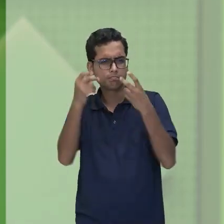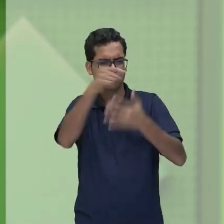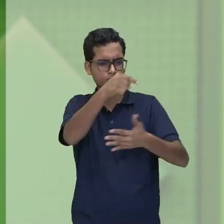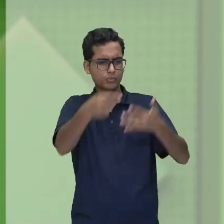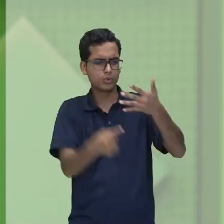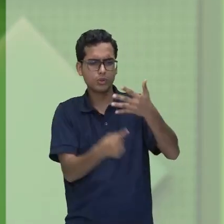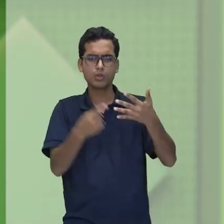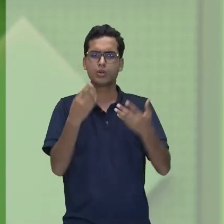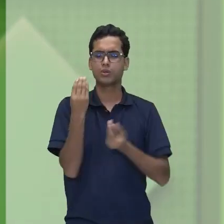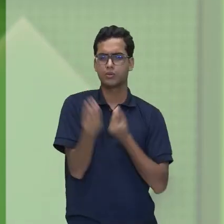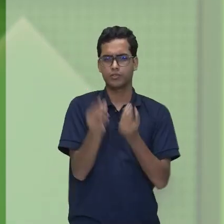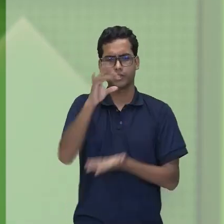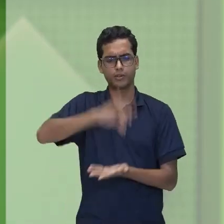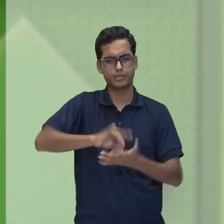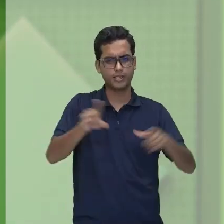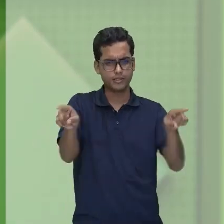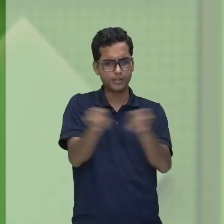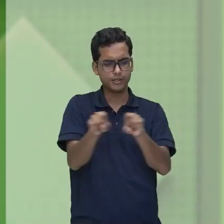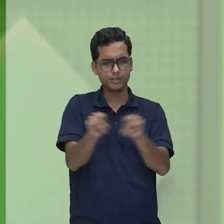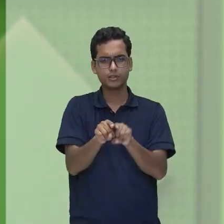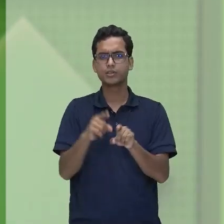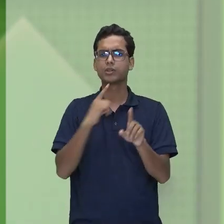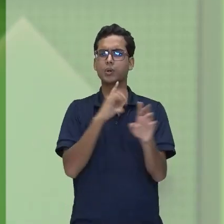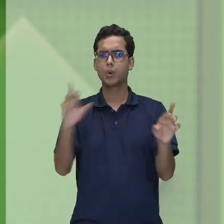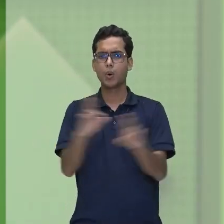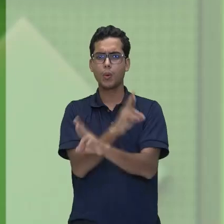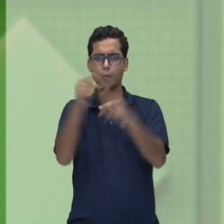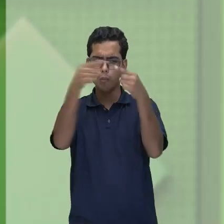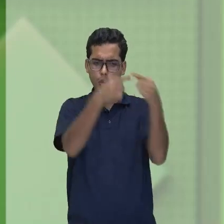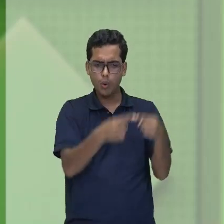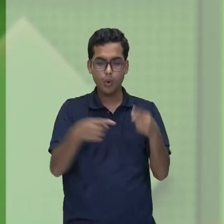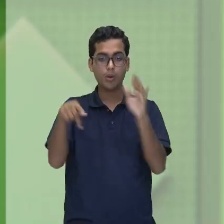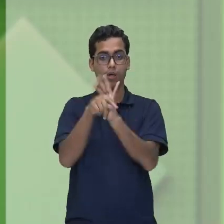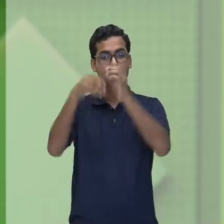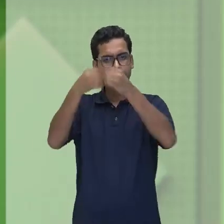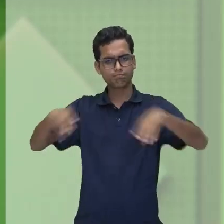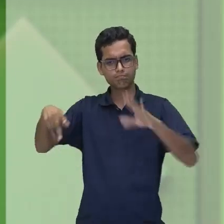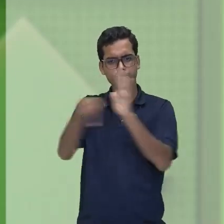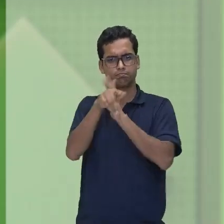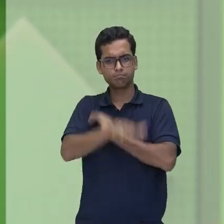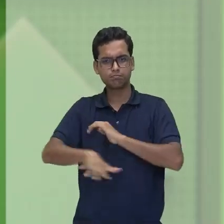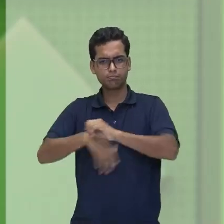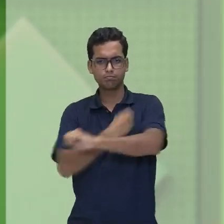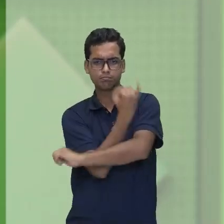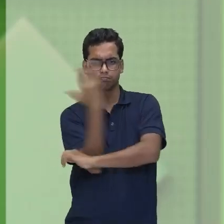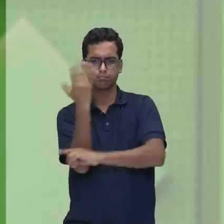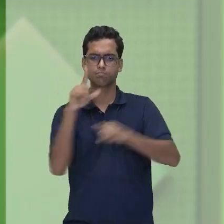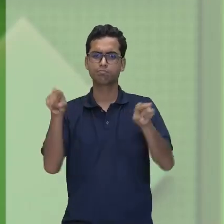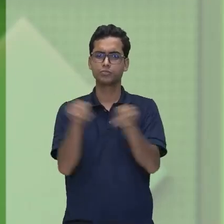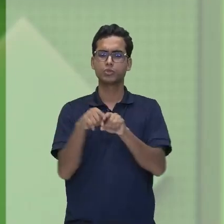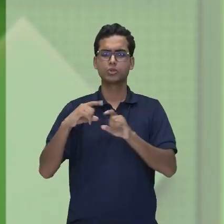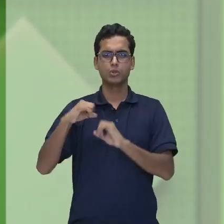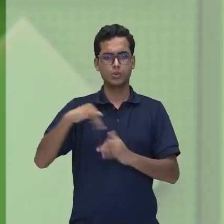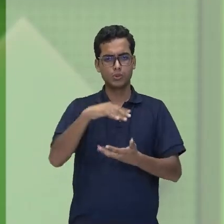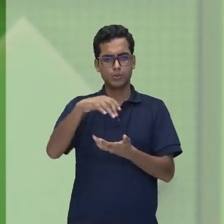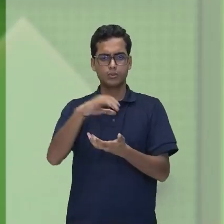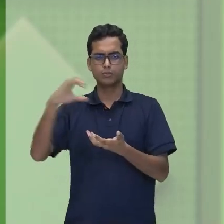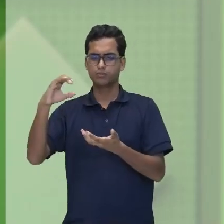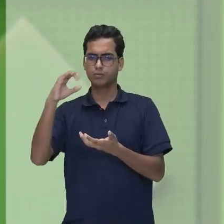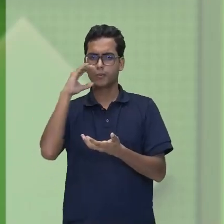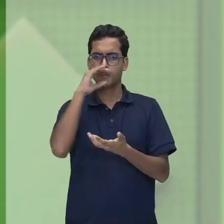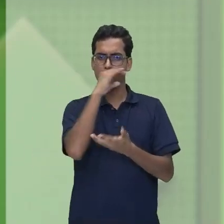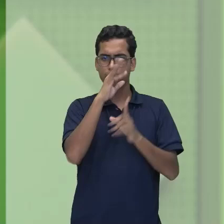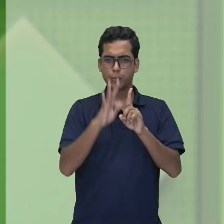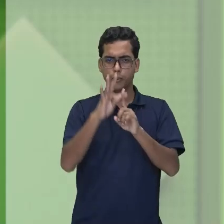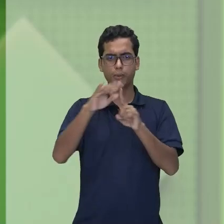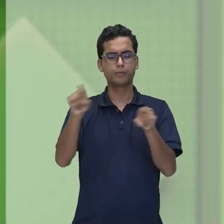gente, eles estão relacionados, né, com a degradação do meio ambiente, com o aquecimento global, mas também com